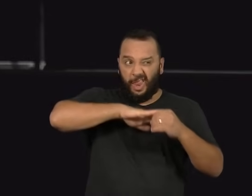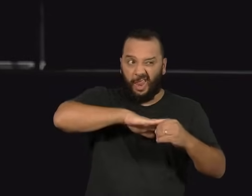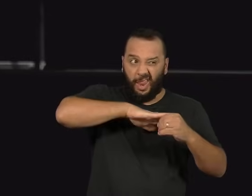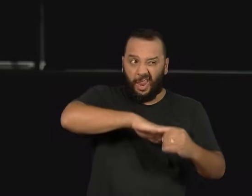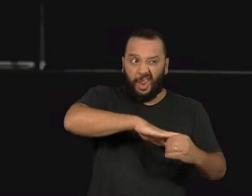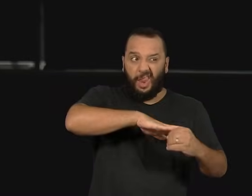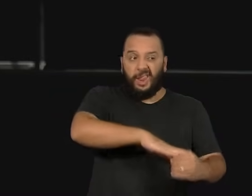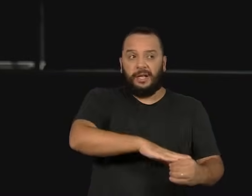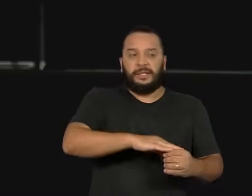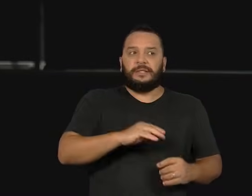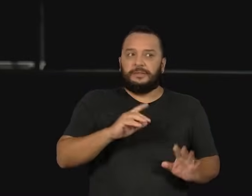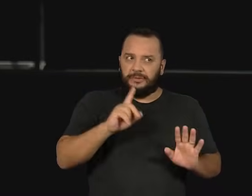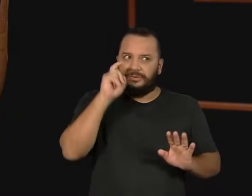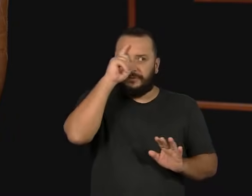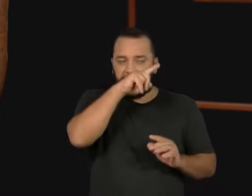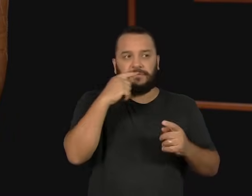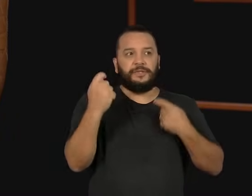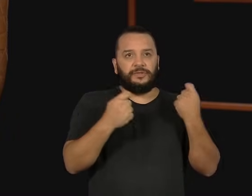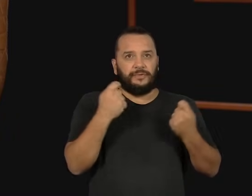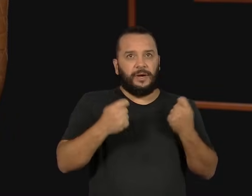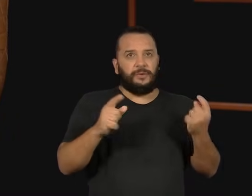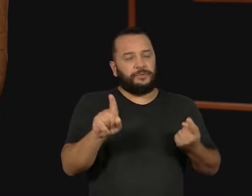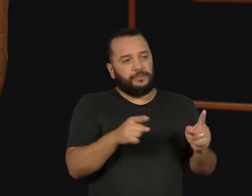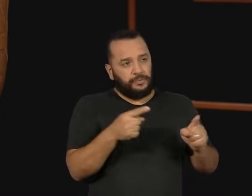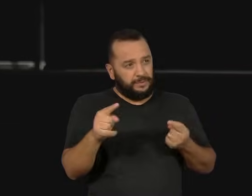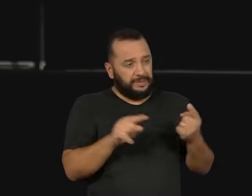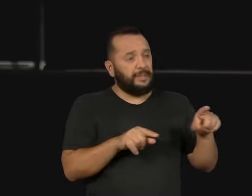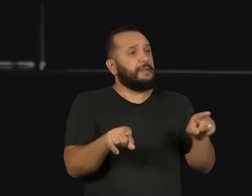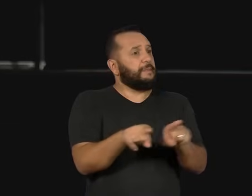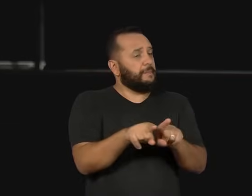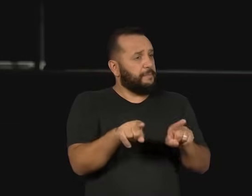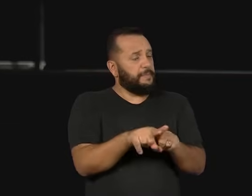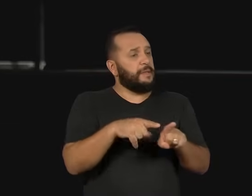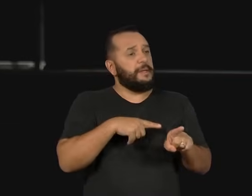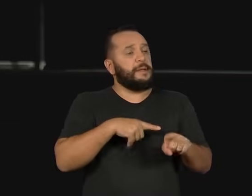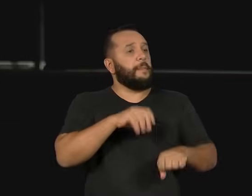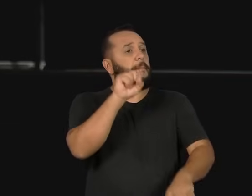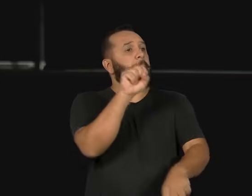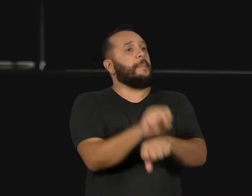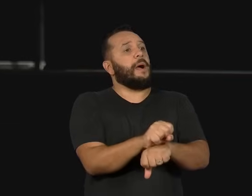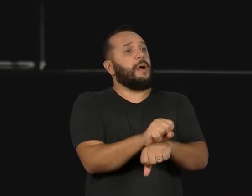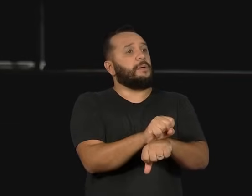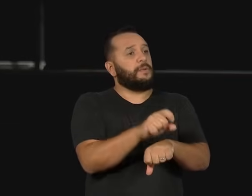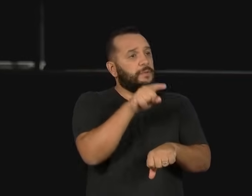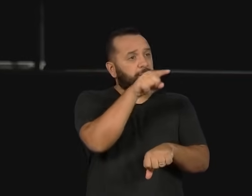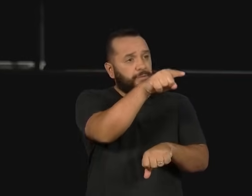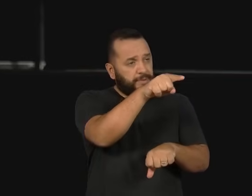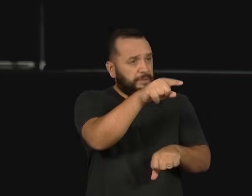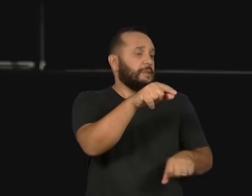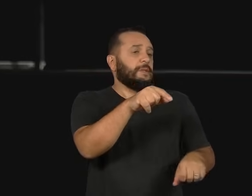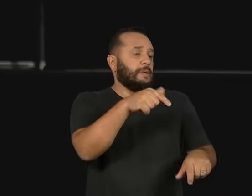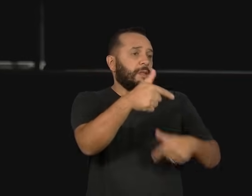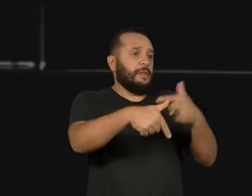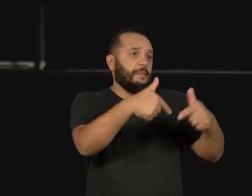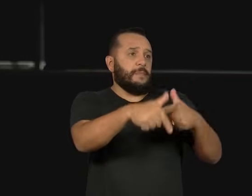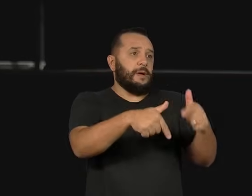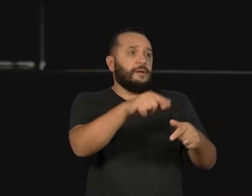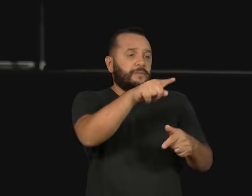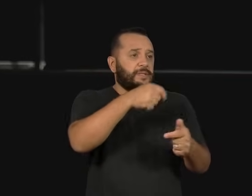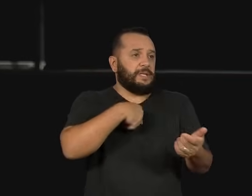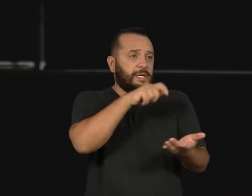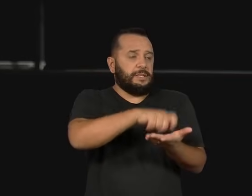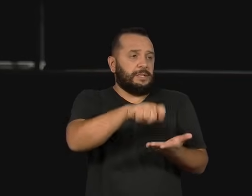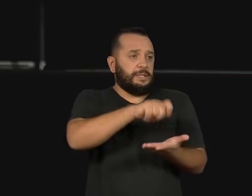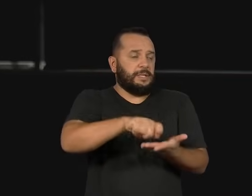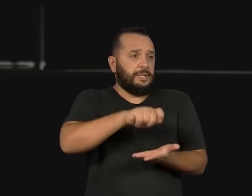continuidade dos festivais de música, né? E, de certa forma, interrompeu por um bom tempo a sua atividade como compositor. Depois de formado,